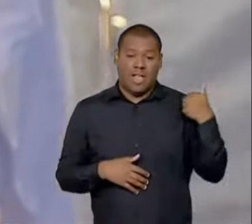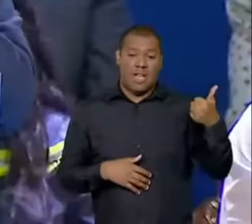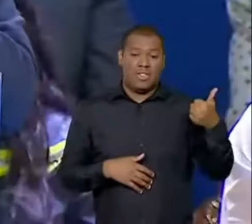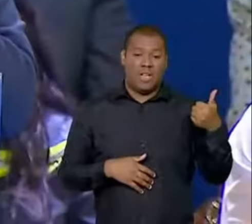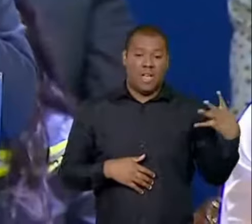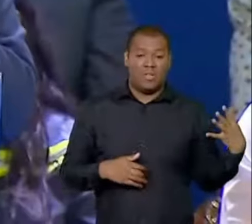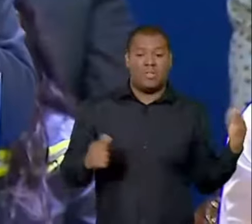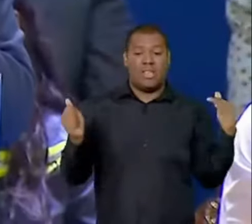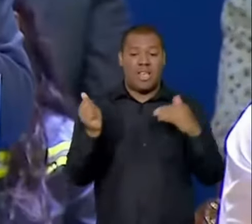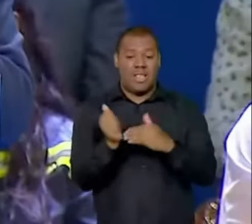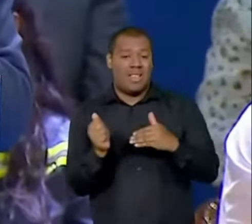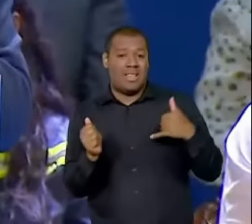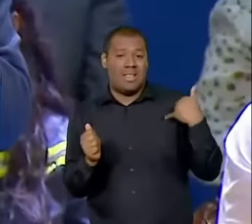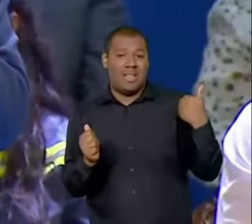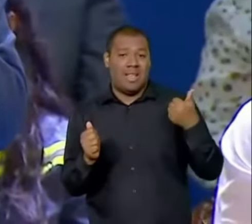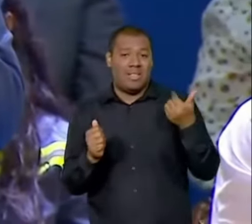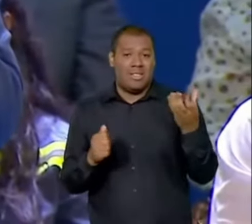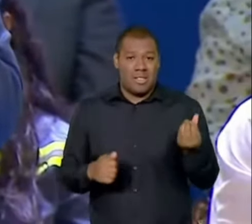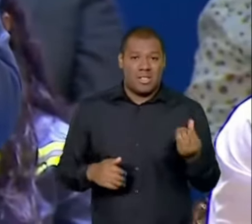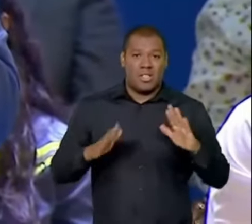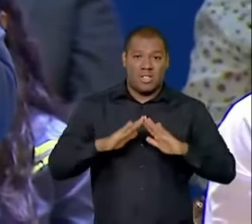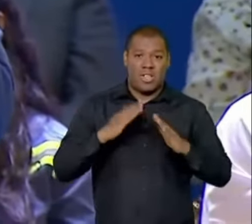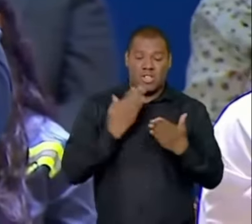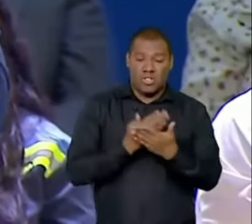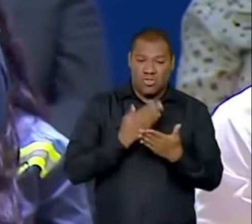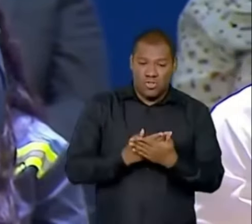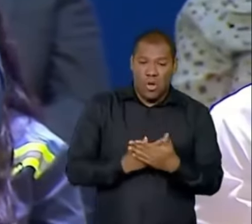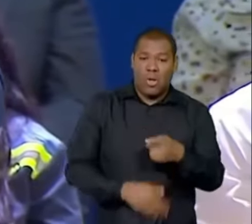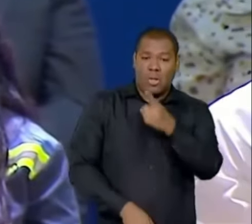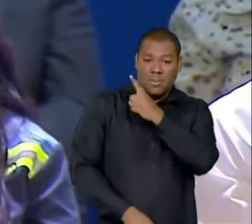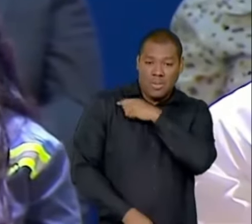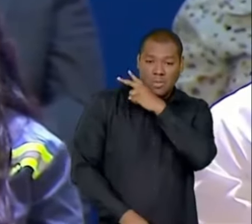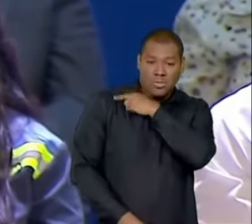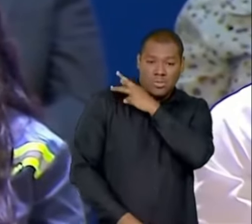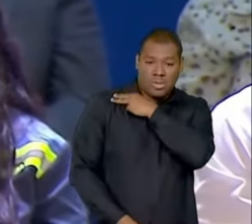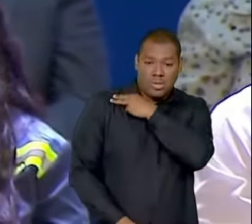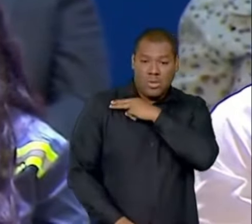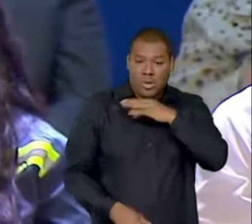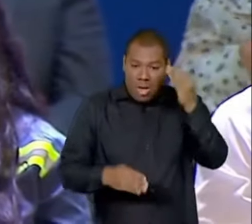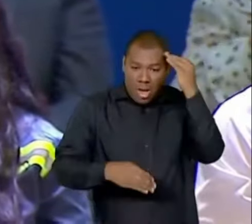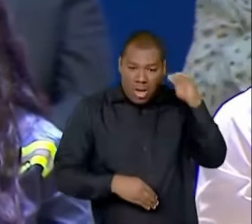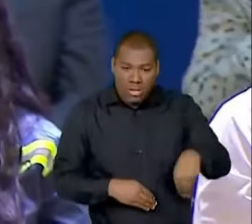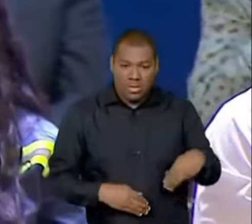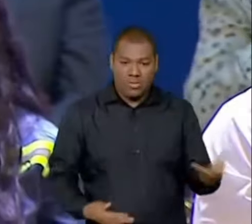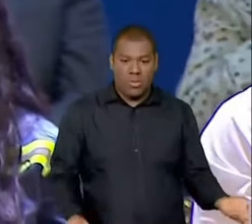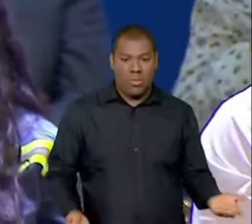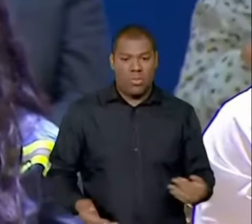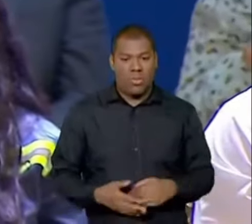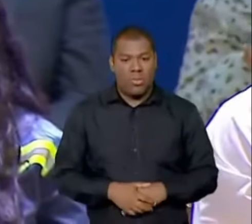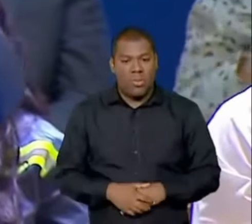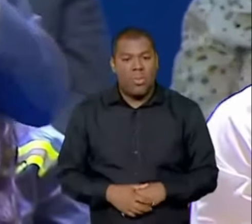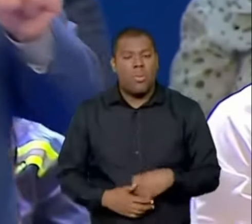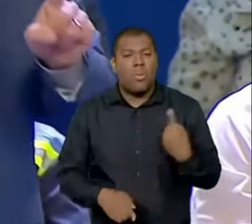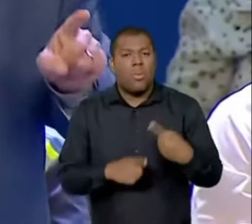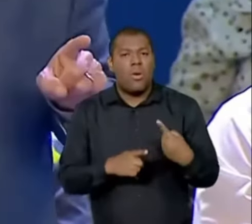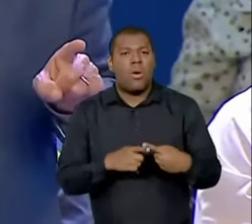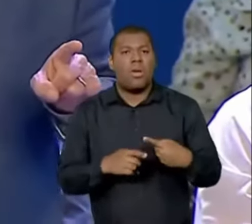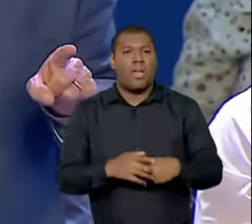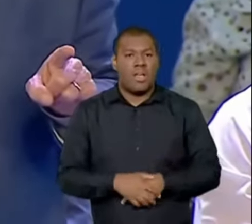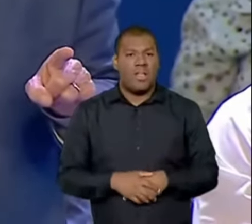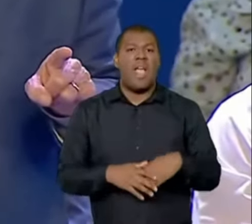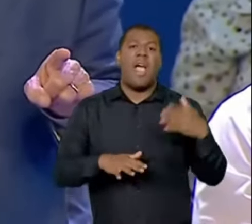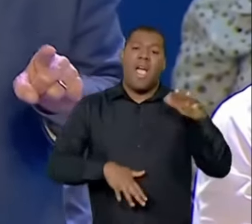anos, desistiram do ensino fundamental, do ensino do segundo grau. Muitas vezes porque tinha que